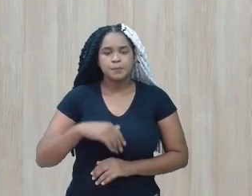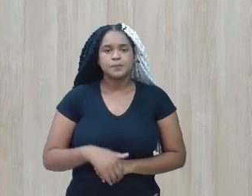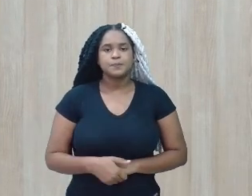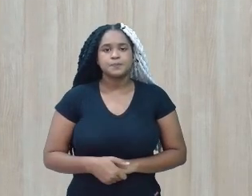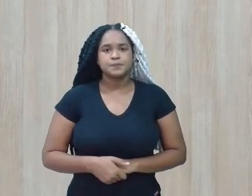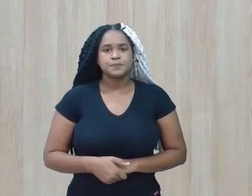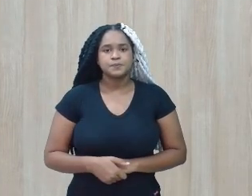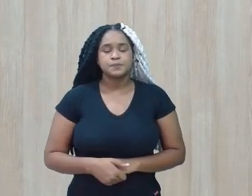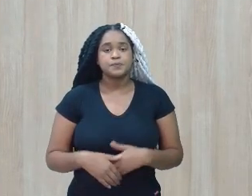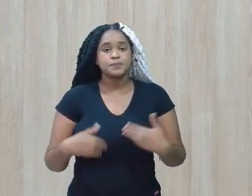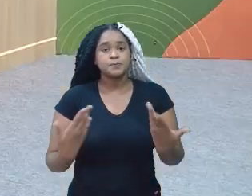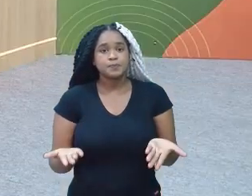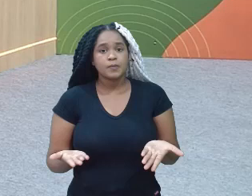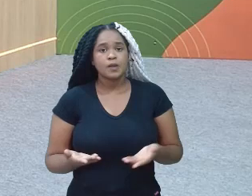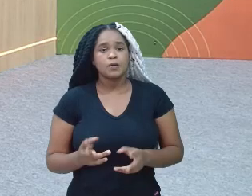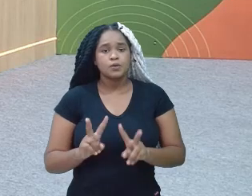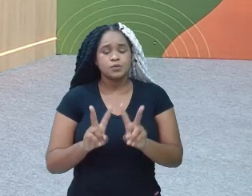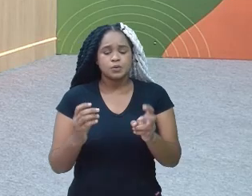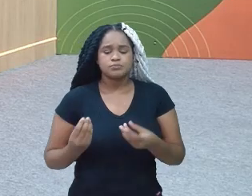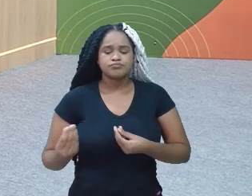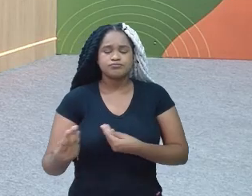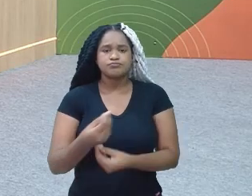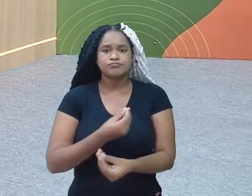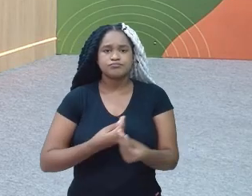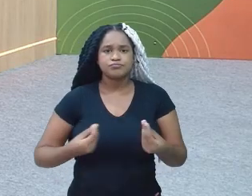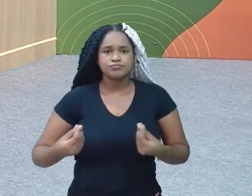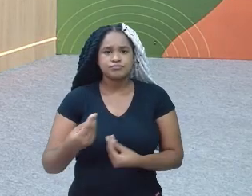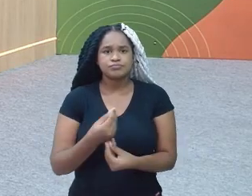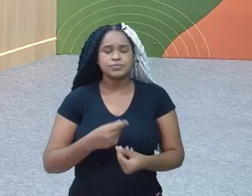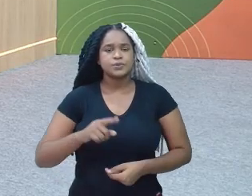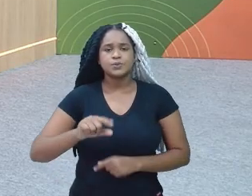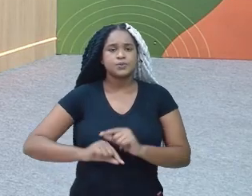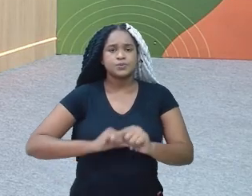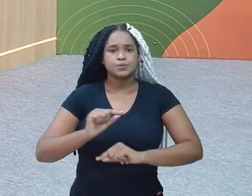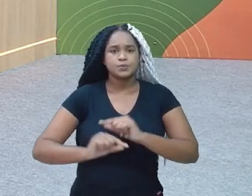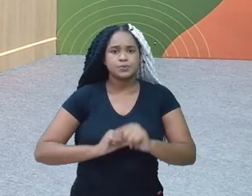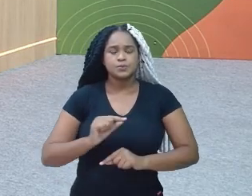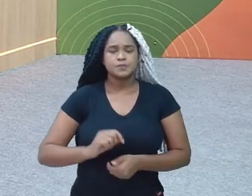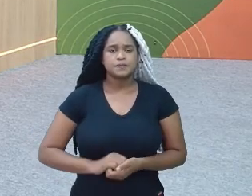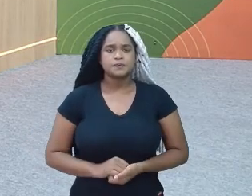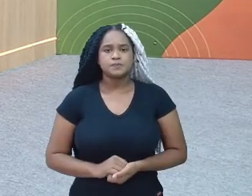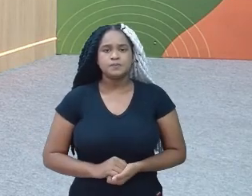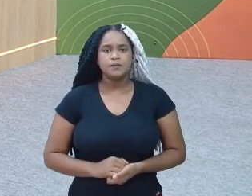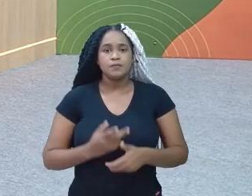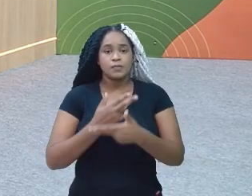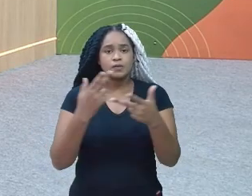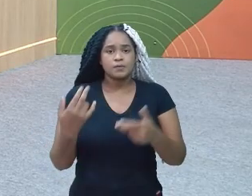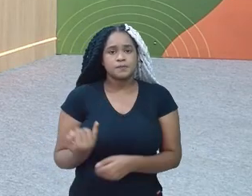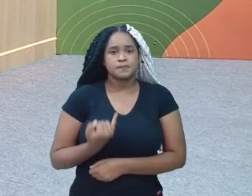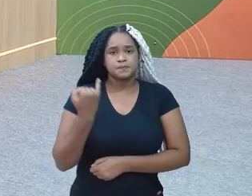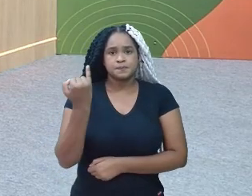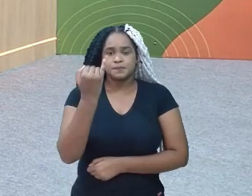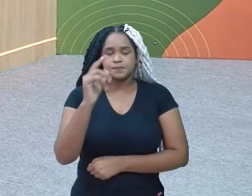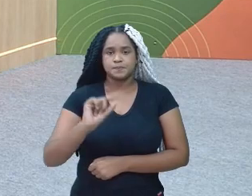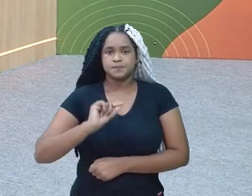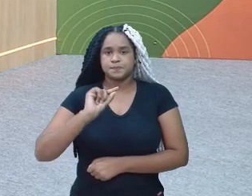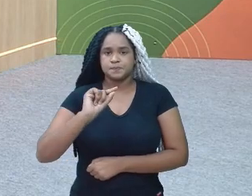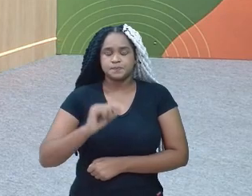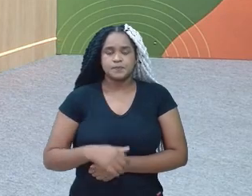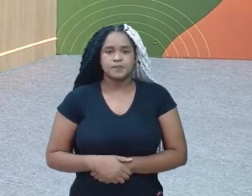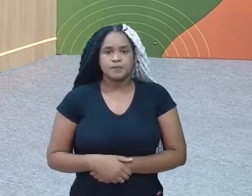E quando falamos de sensibilização, é um ponto também e um elemento importantíssimo, porque